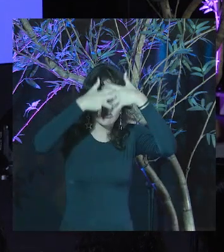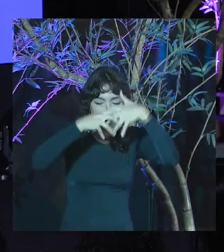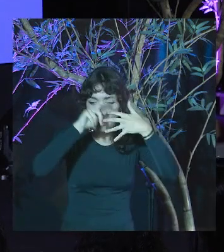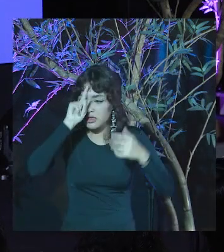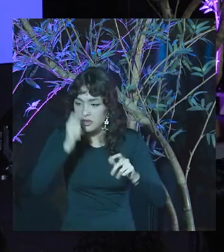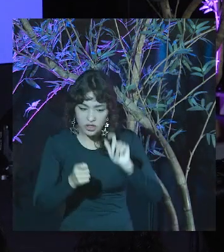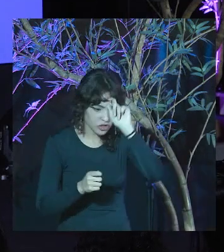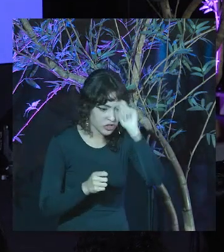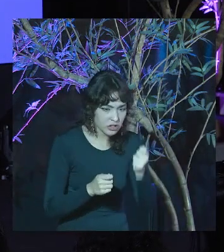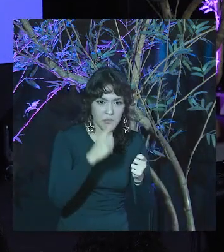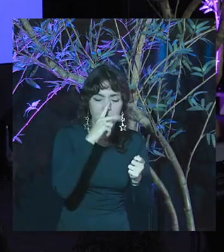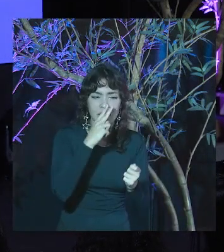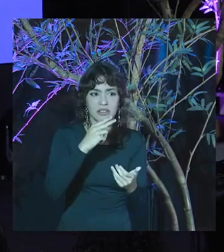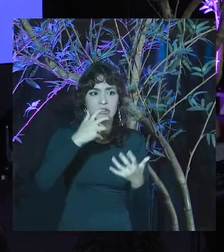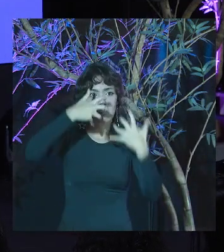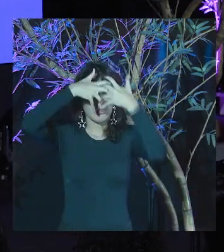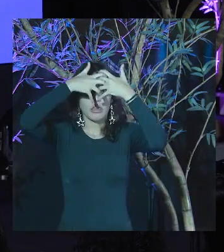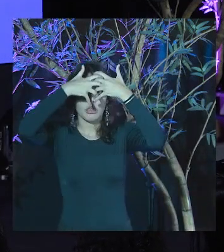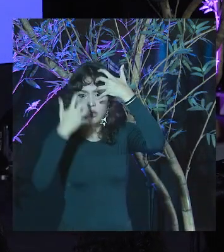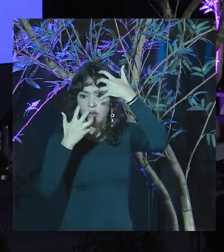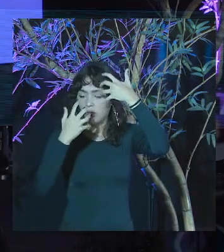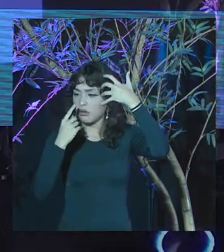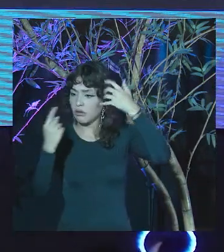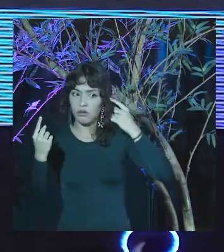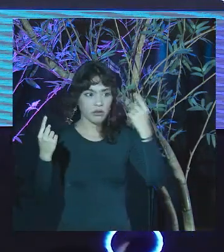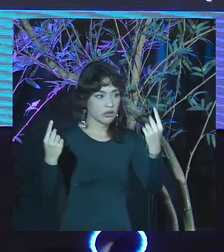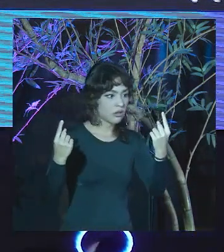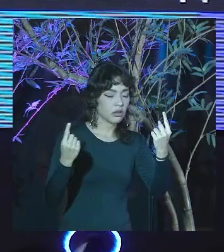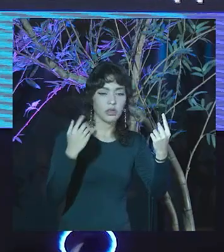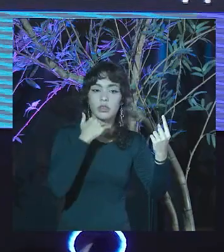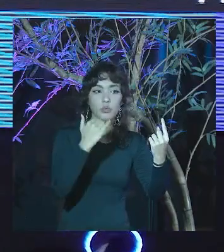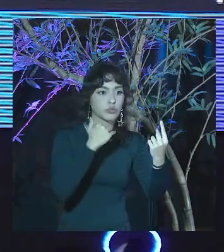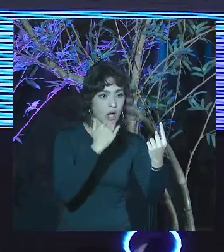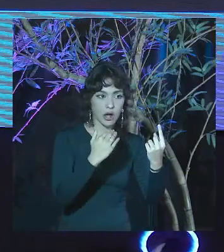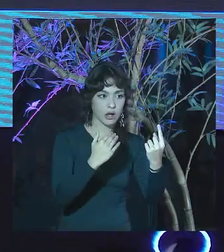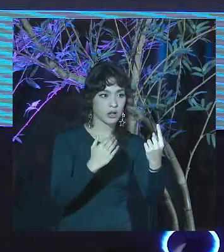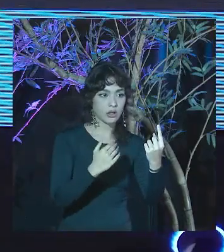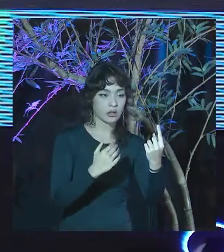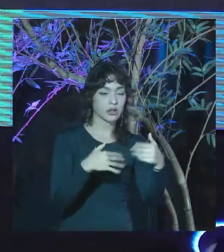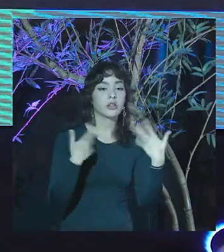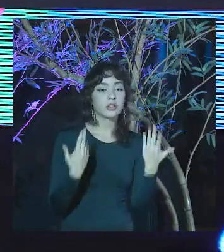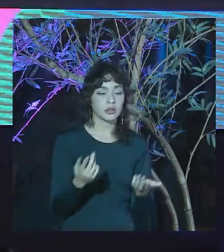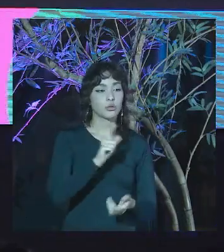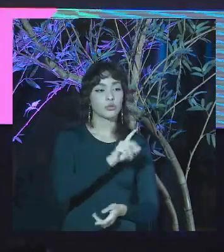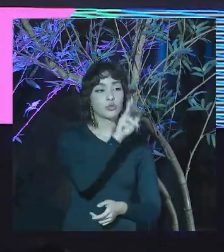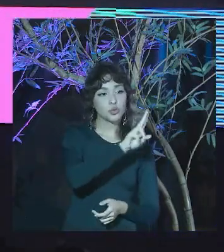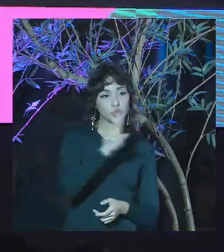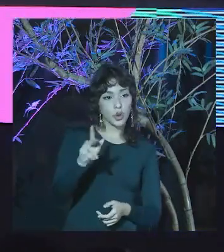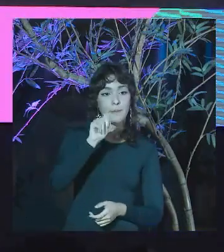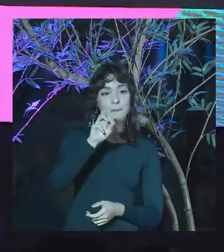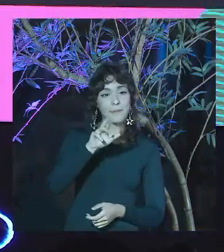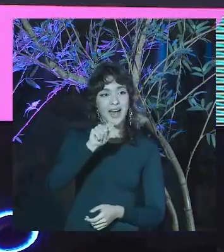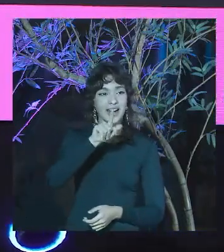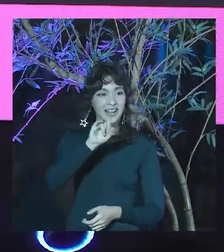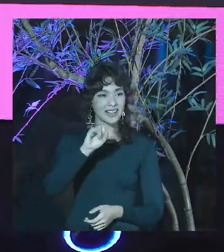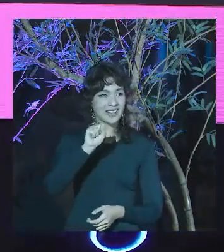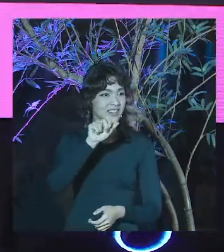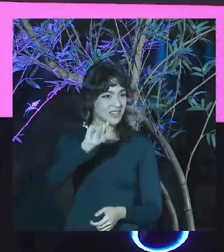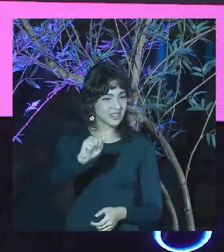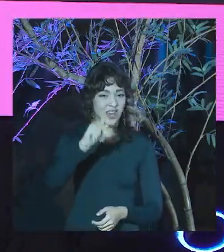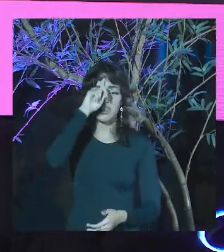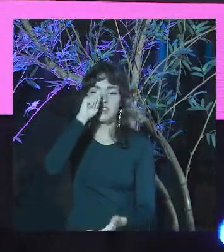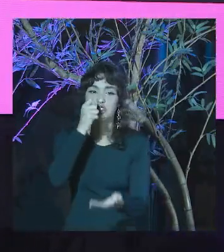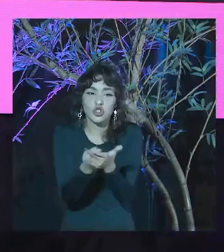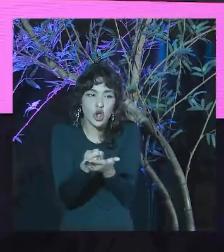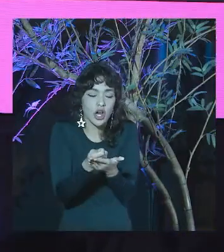bloqueia e não toma decisão. Isso também é conhecida como paralisia analítica ou paralisia decisória, que é quando a gente